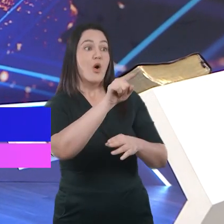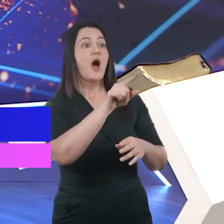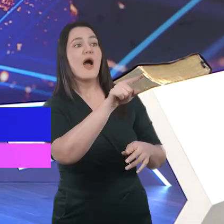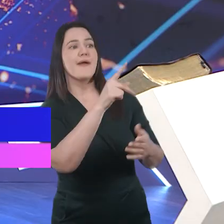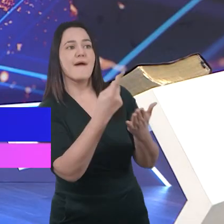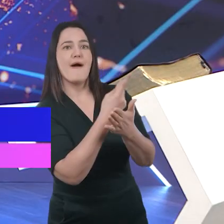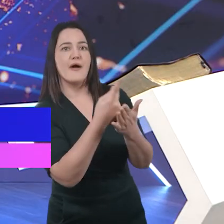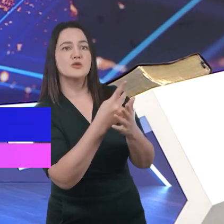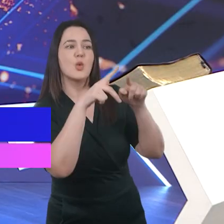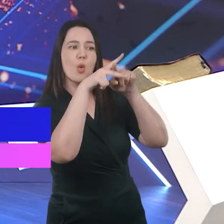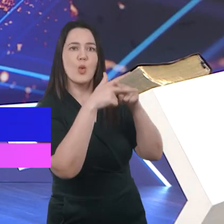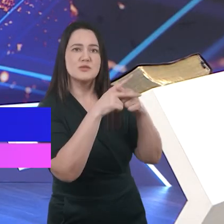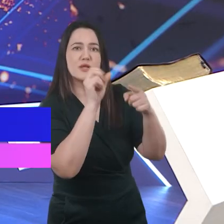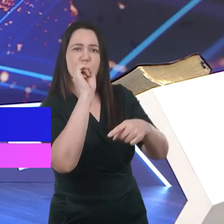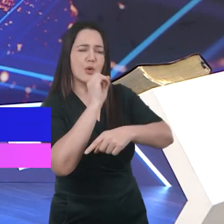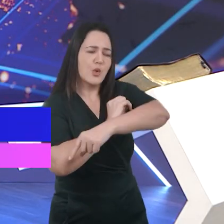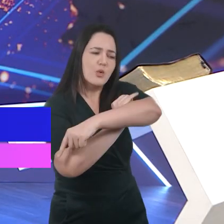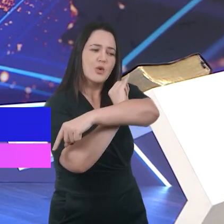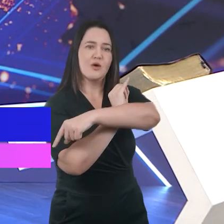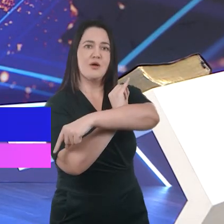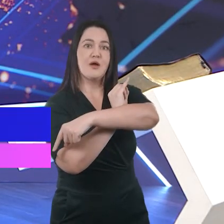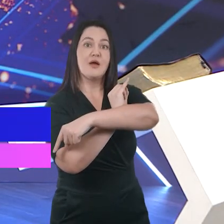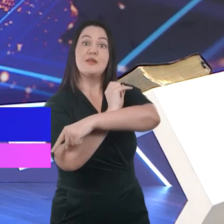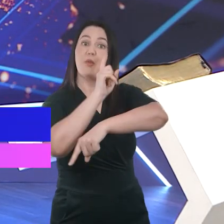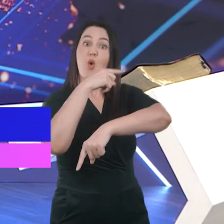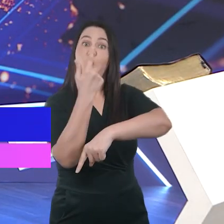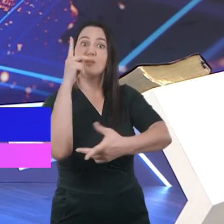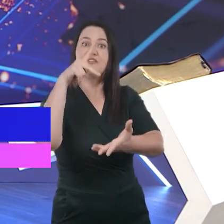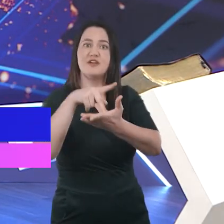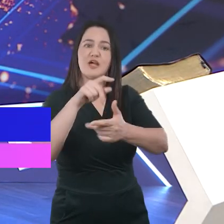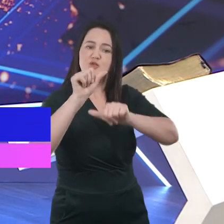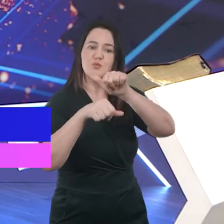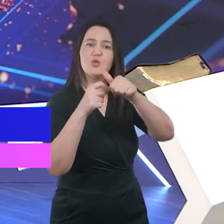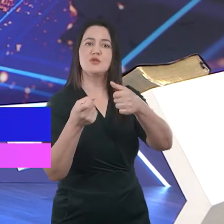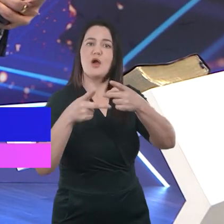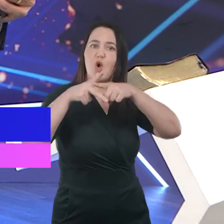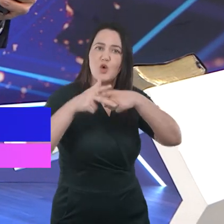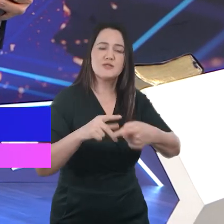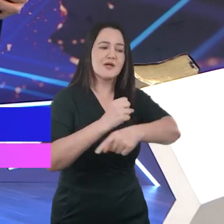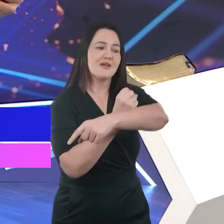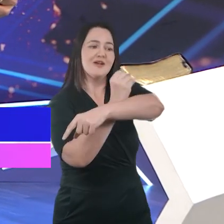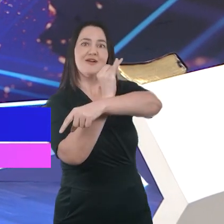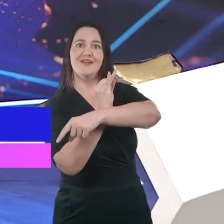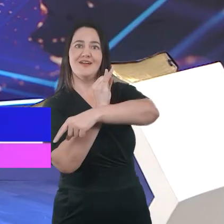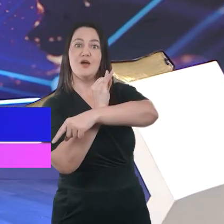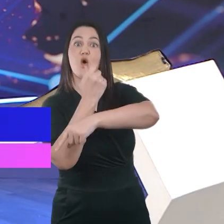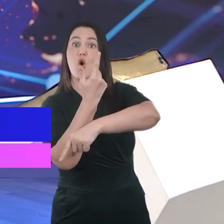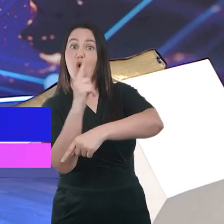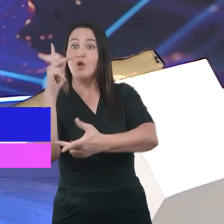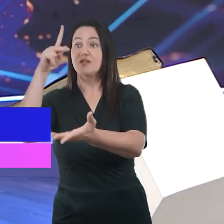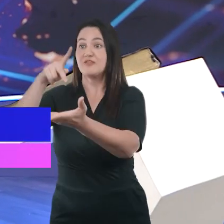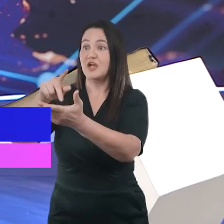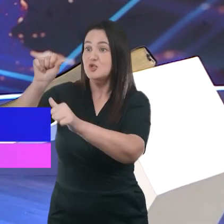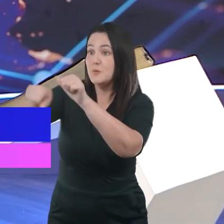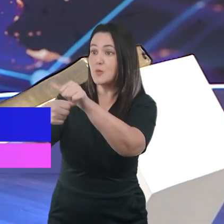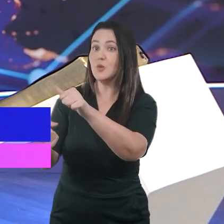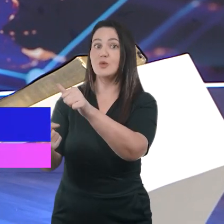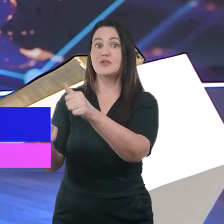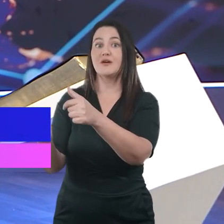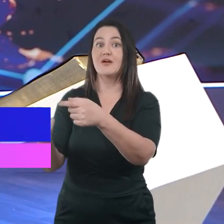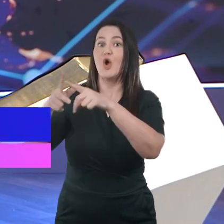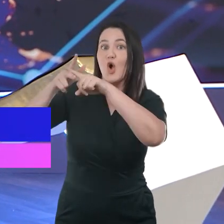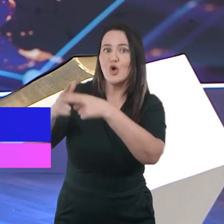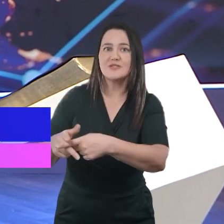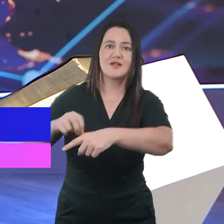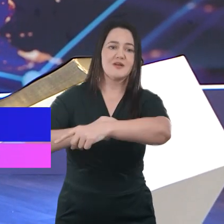vez mais até ser dia perfeito. É exatamente isso. A igreja entrou no período de escuridão, mas na reforma Deus começou